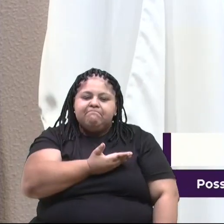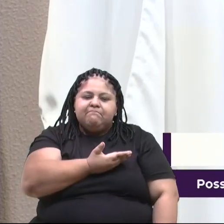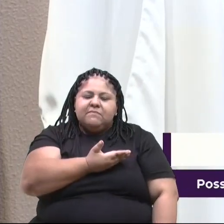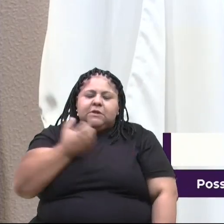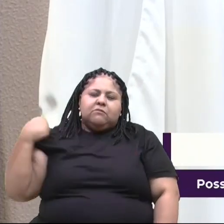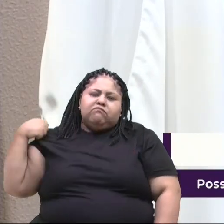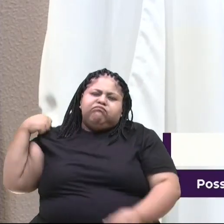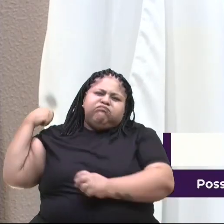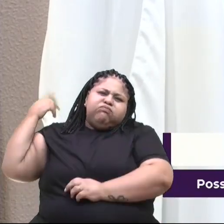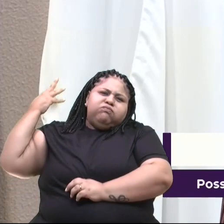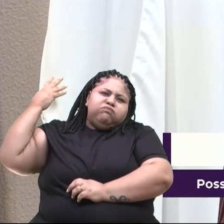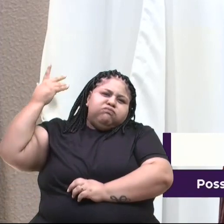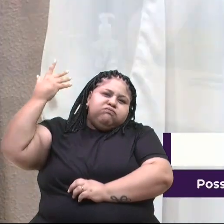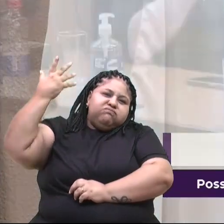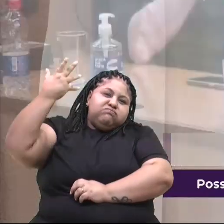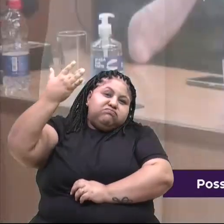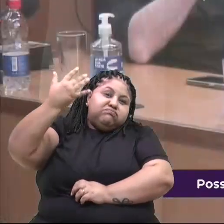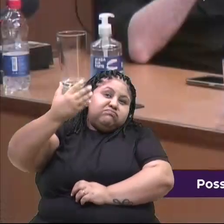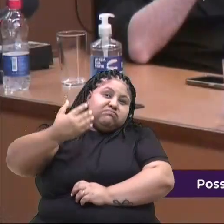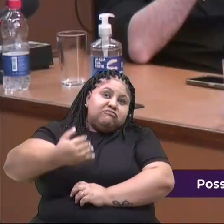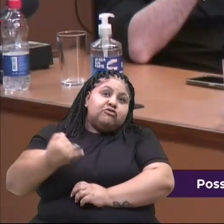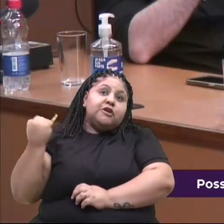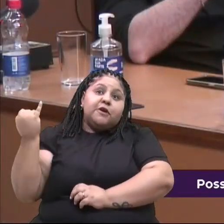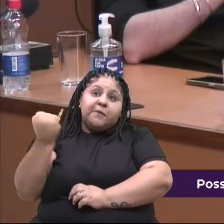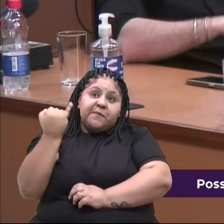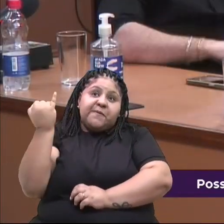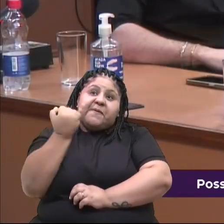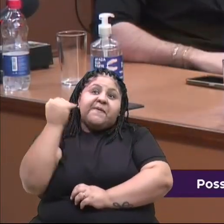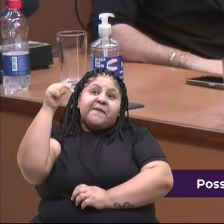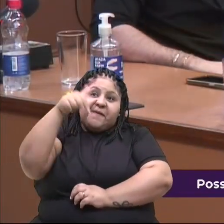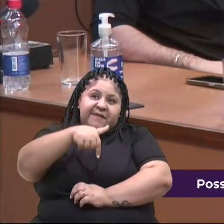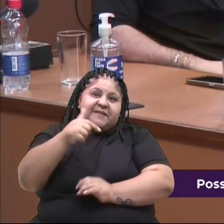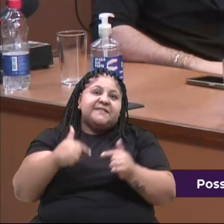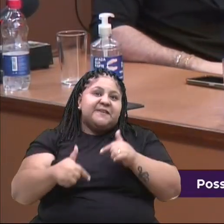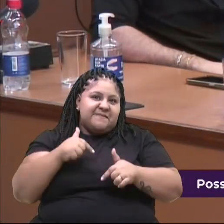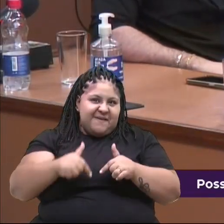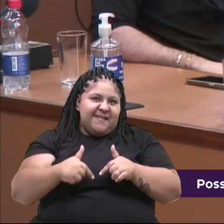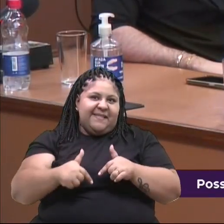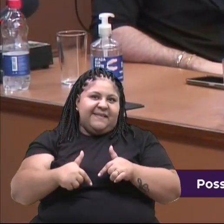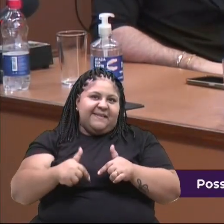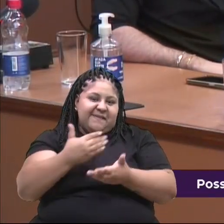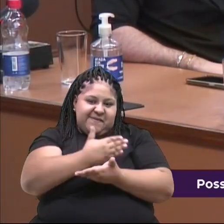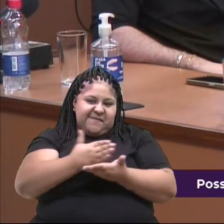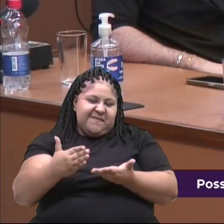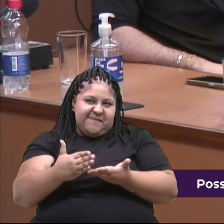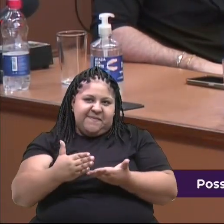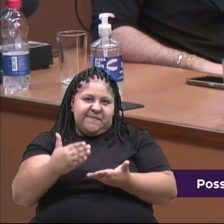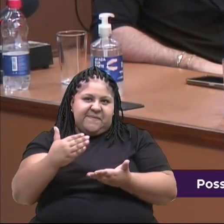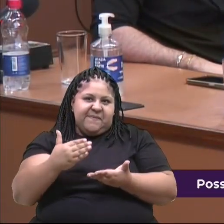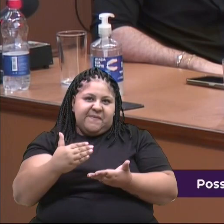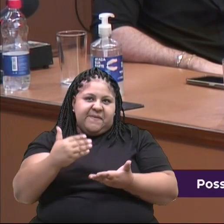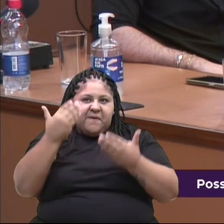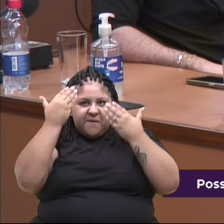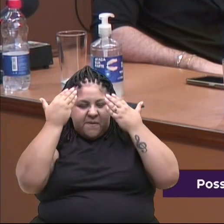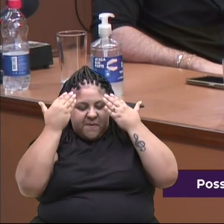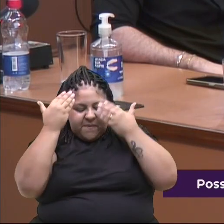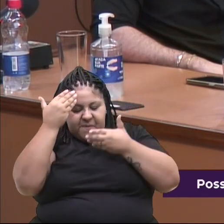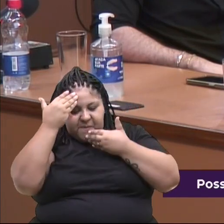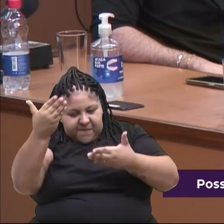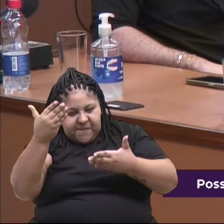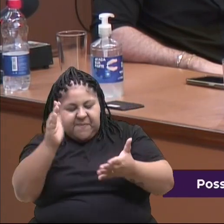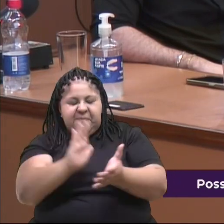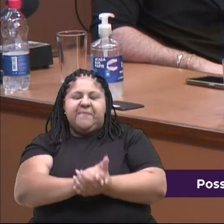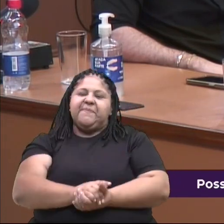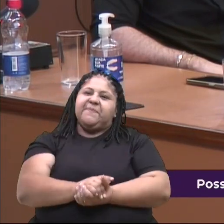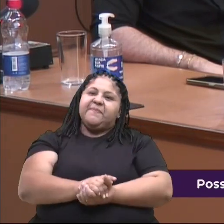bagagem importantíssima para essa posição que eu assumo hoje. Muito obrigada pela confiança. Em